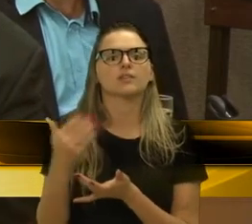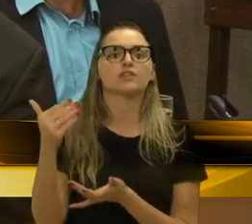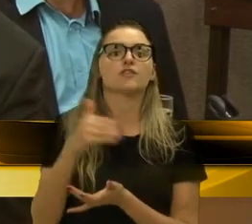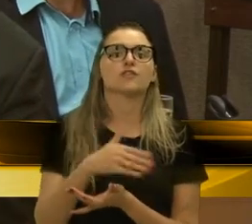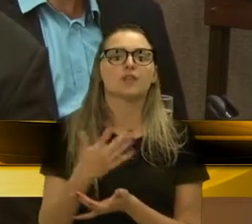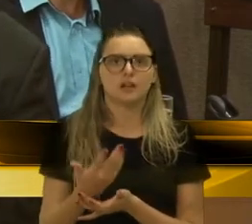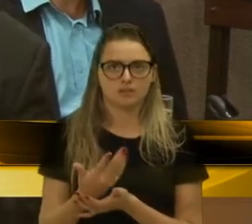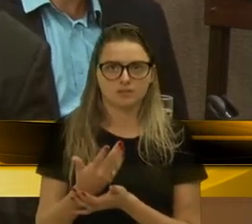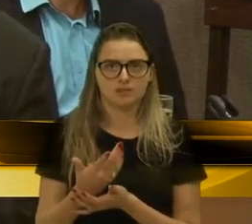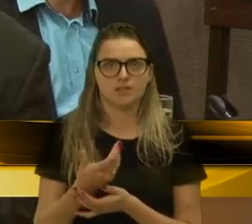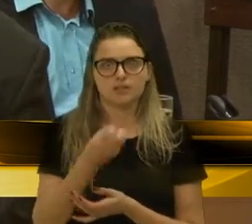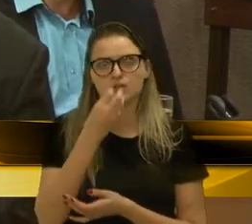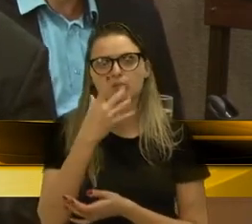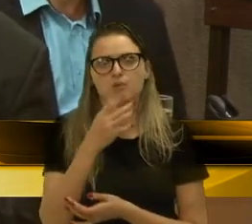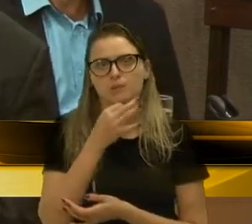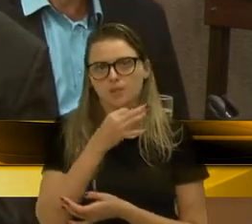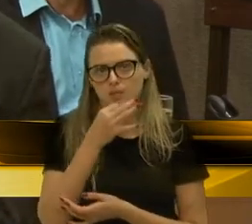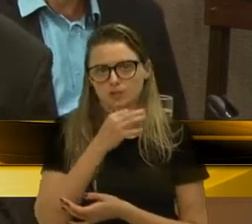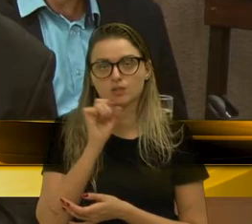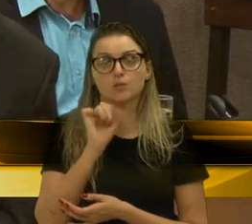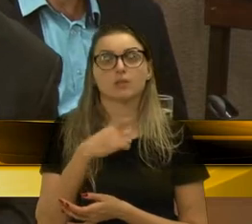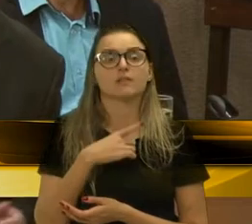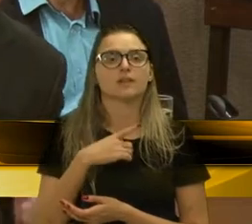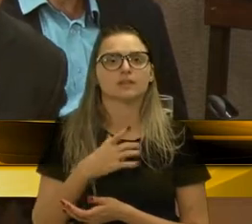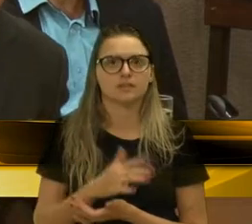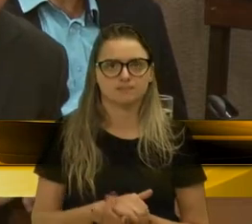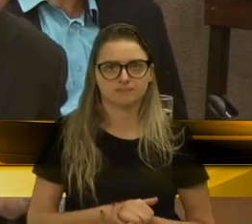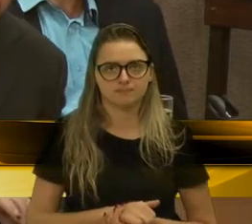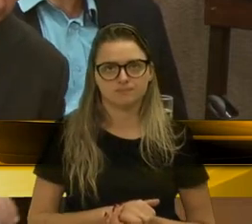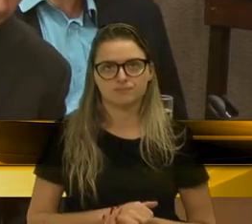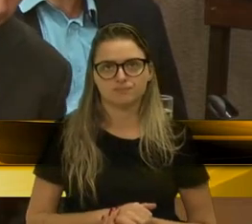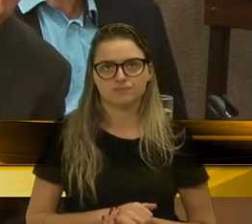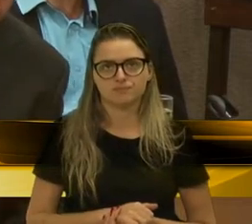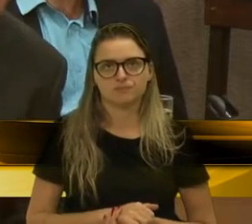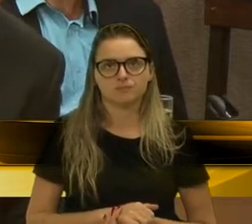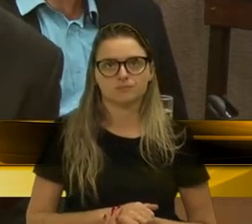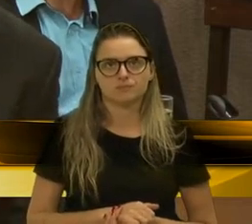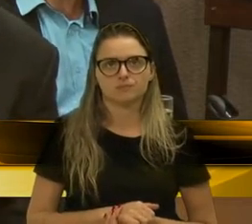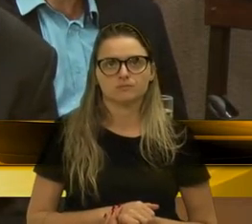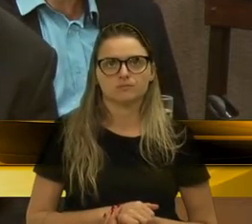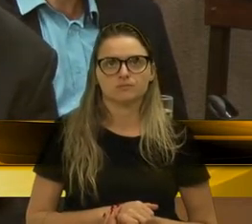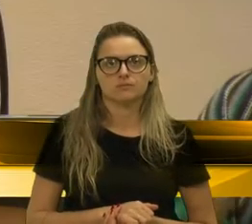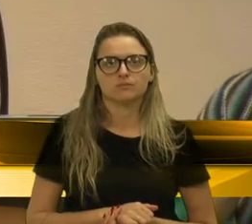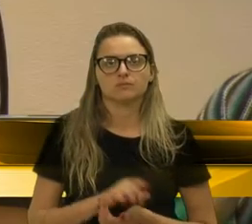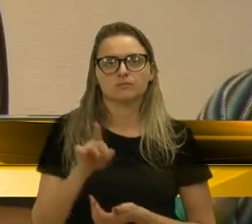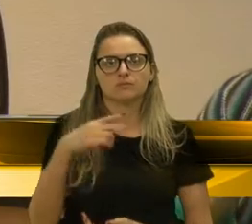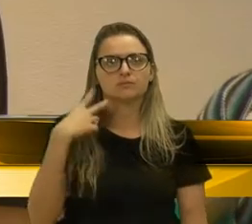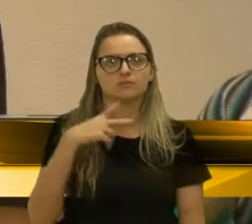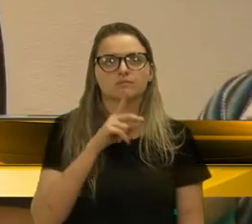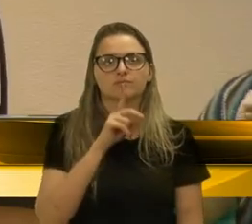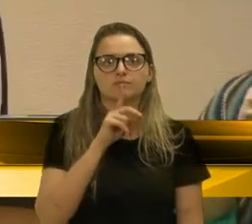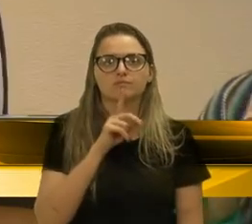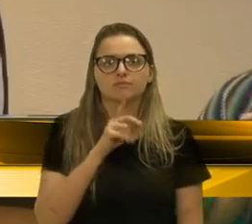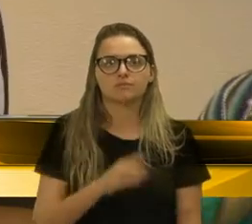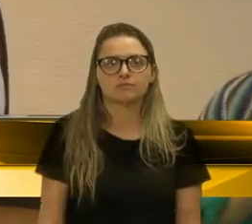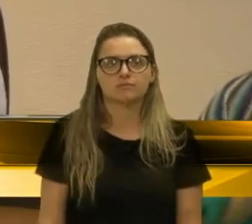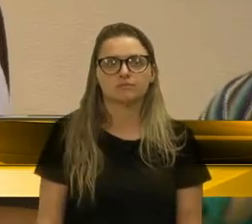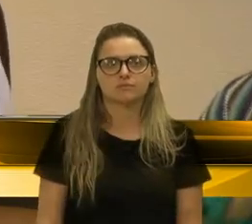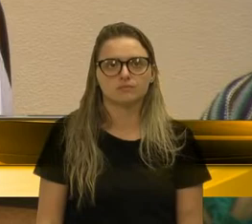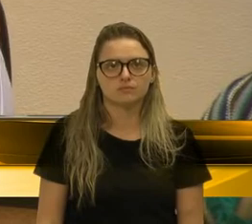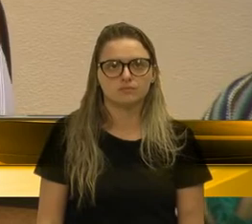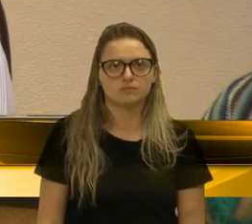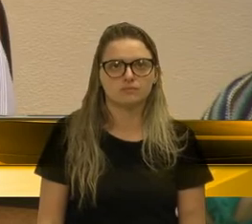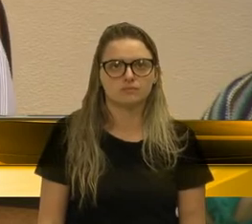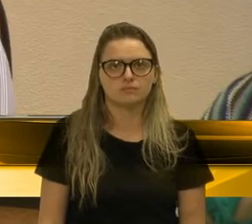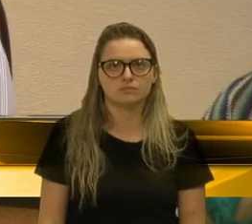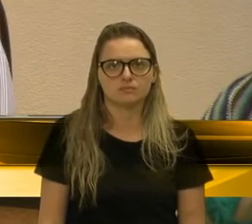retorno para Caxias e o que virá. Vereador Alberto Meneguzzi.